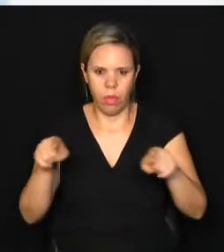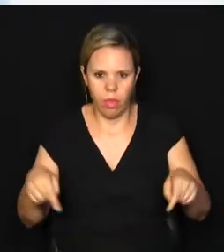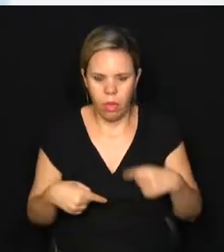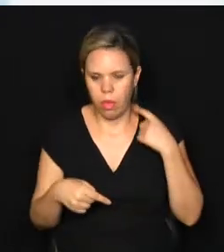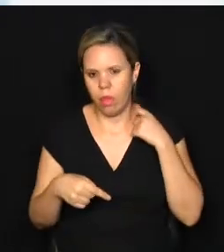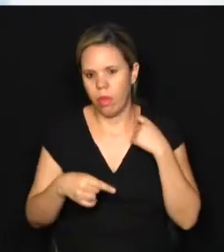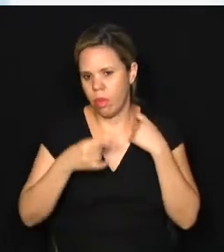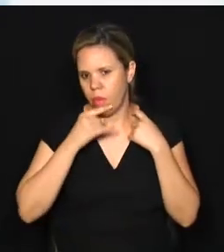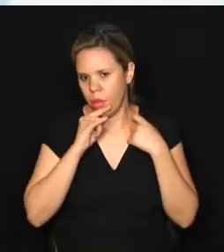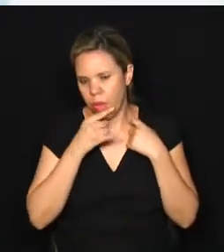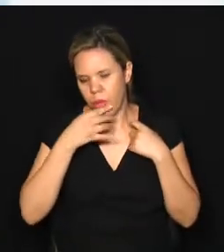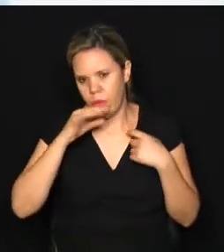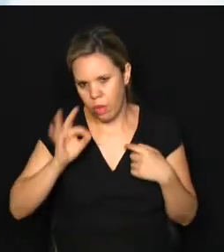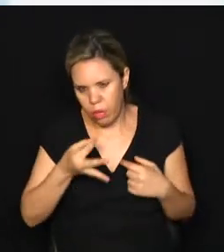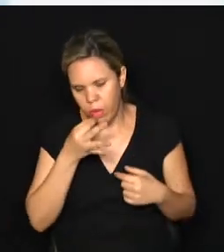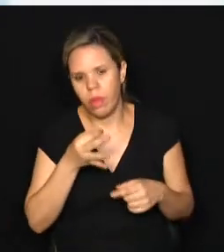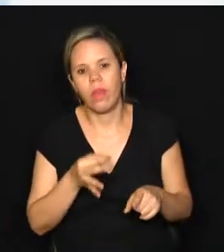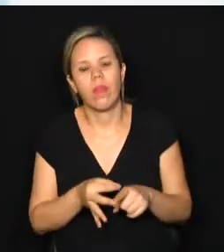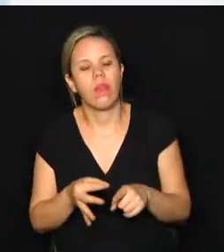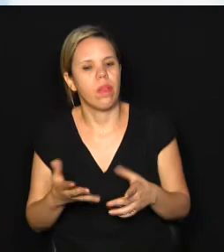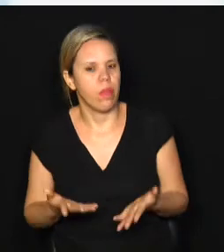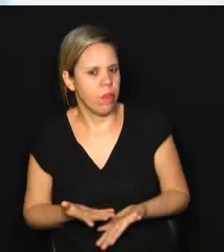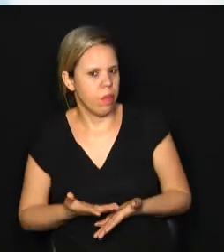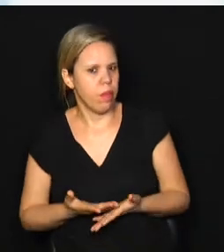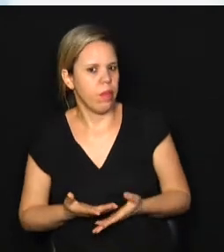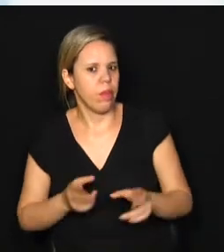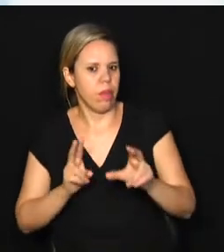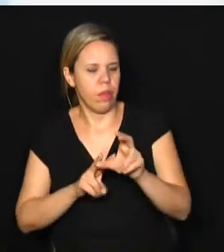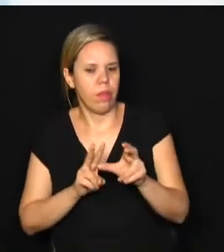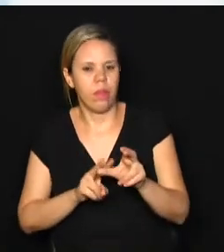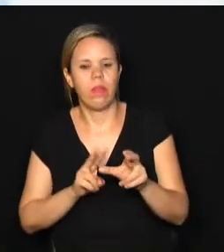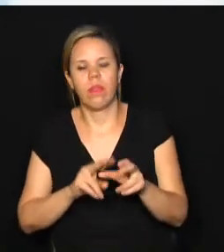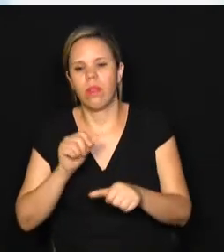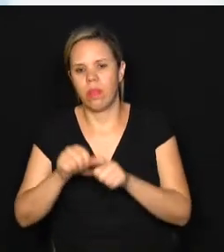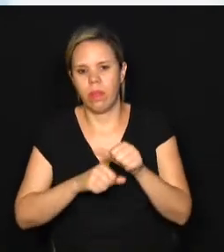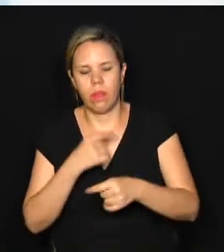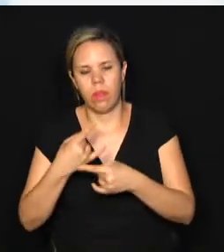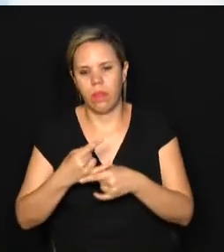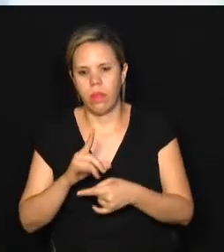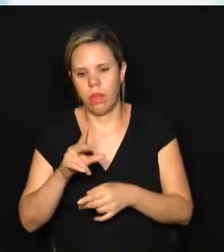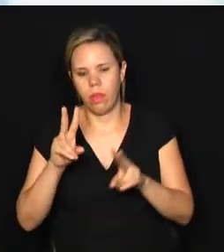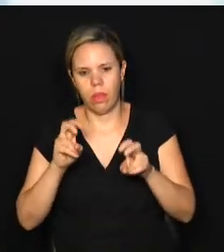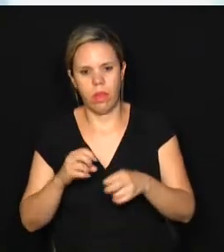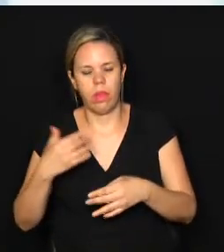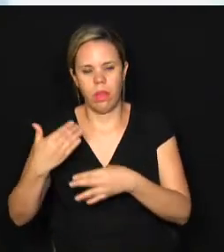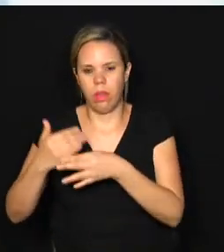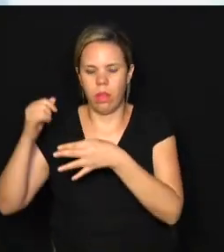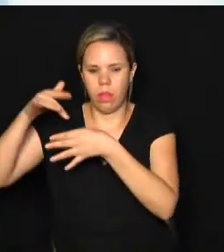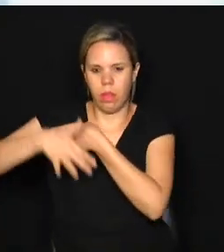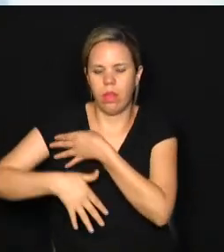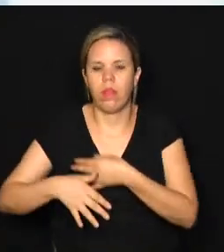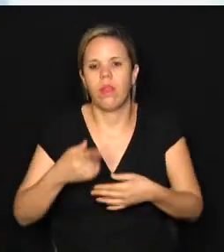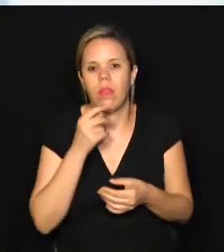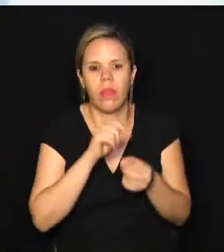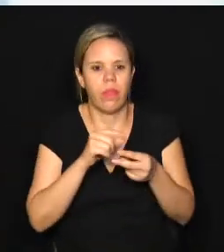e Jundiaí, que a gente mudou justamente depois da live sobre as barragens, né, que a gente fez com a Ângela e com o Rafa.